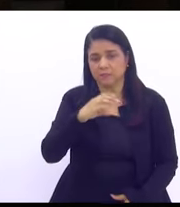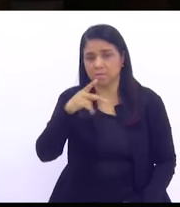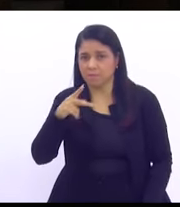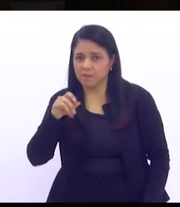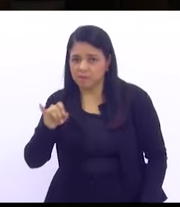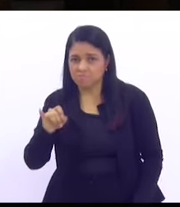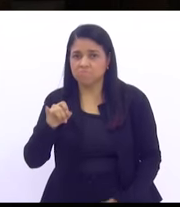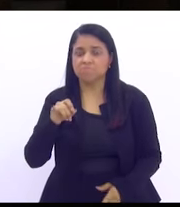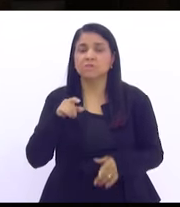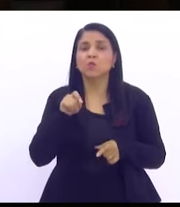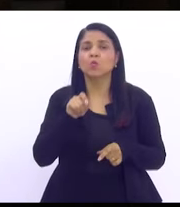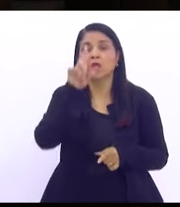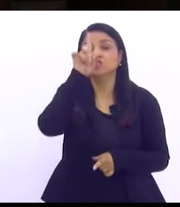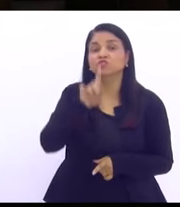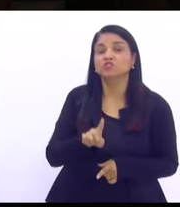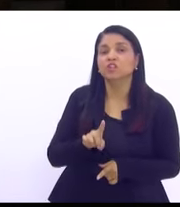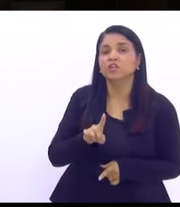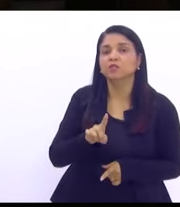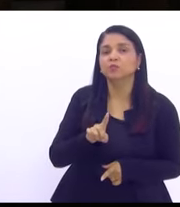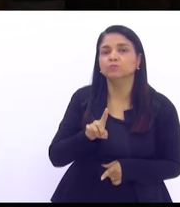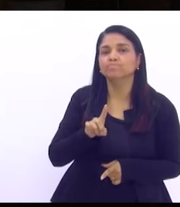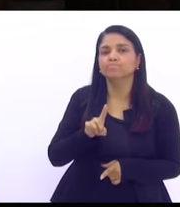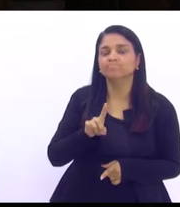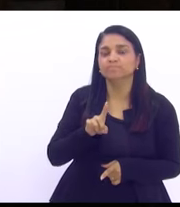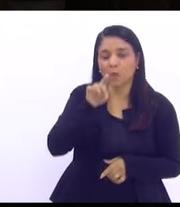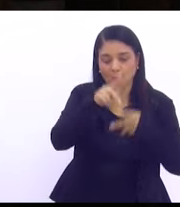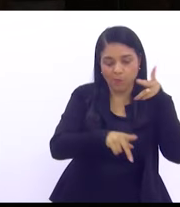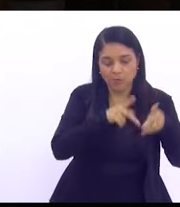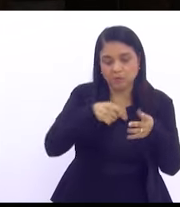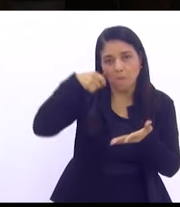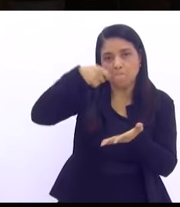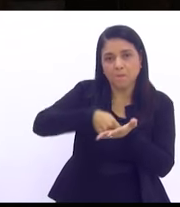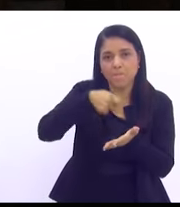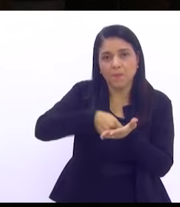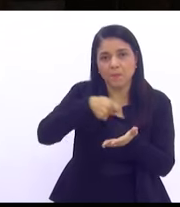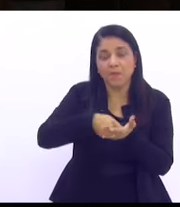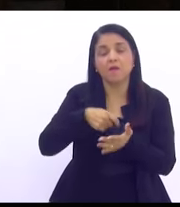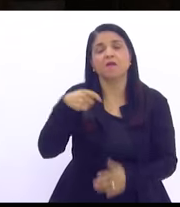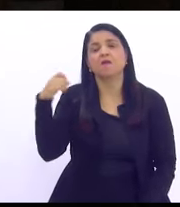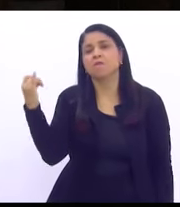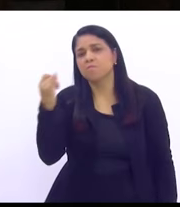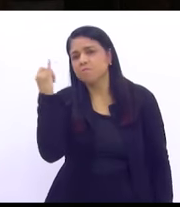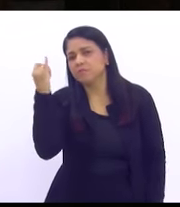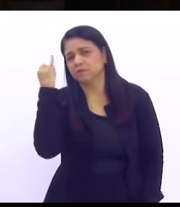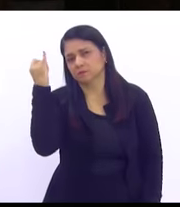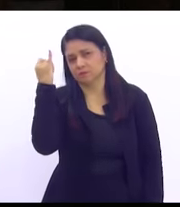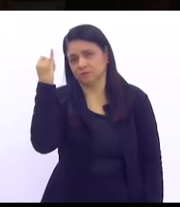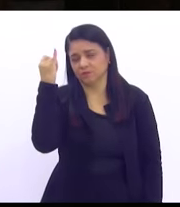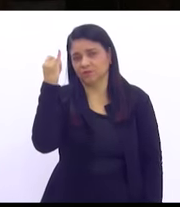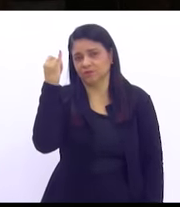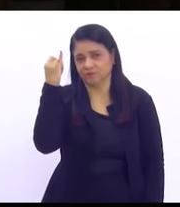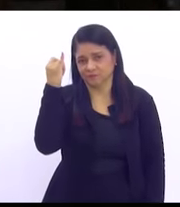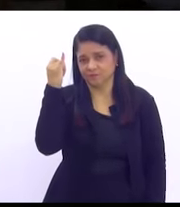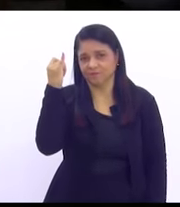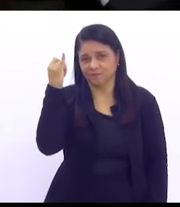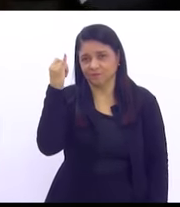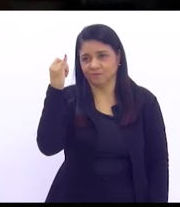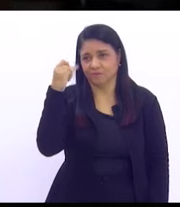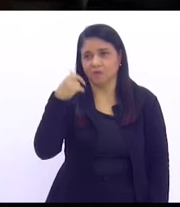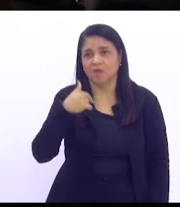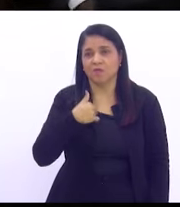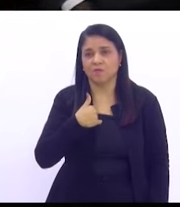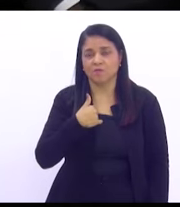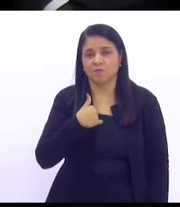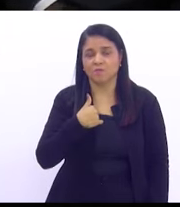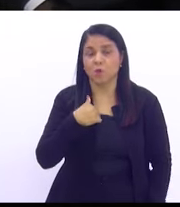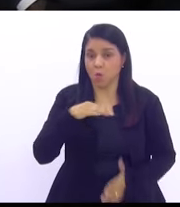para fazer valer o direito da população. É muito importante. E aí está aqui o